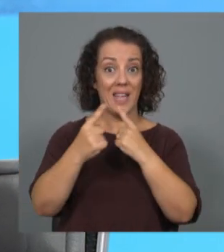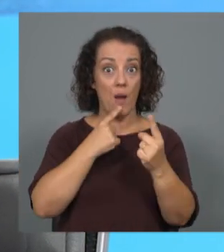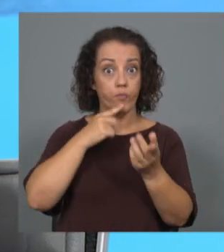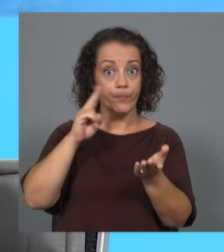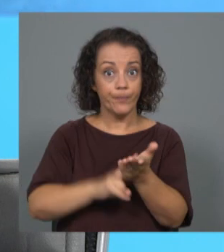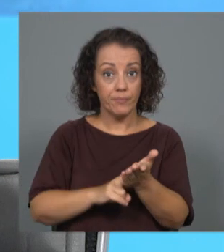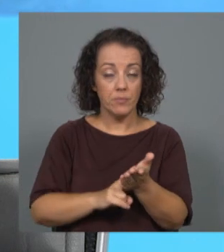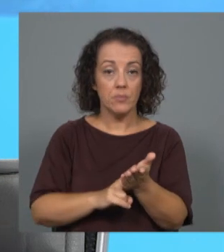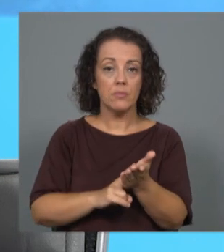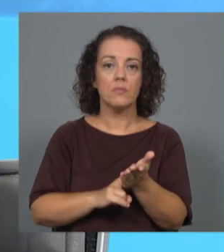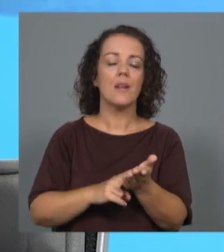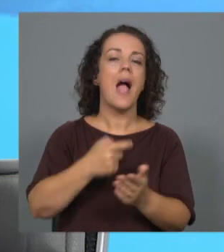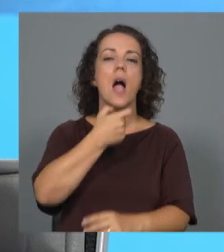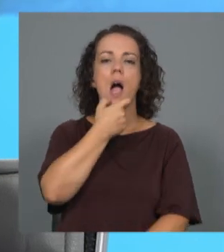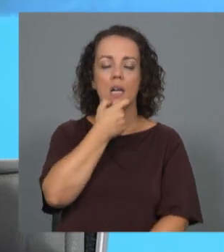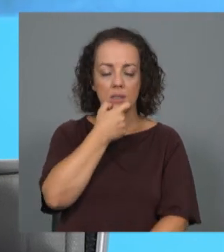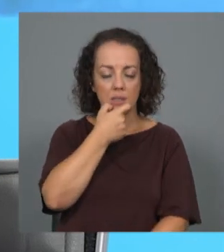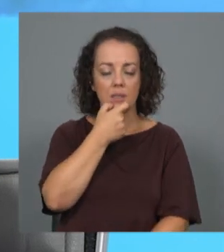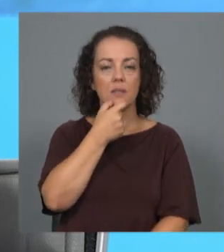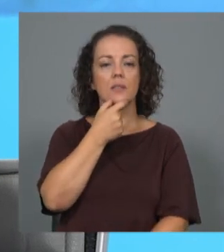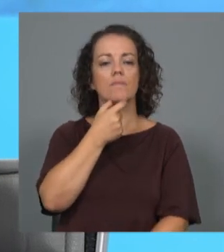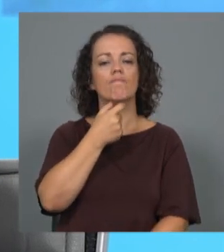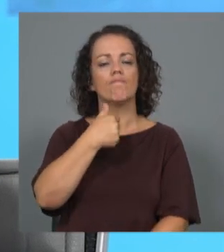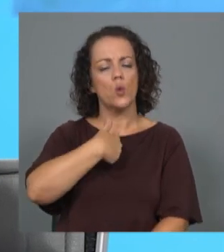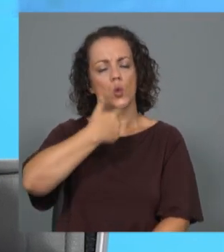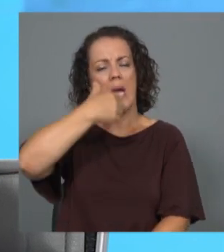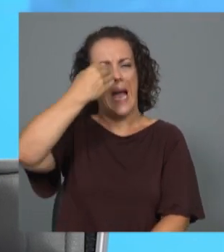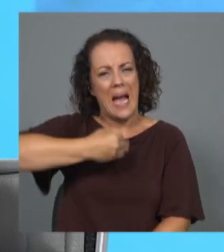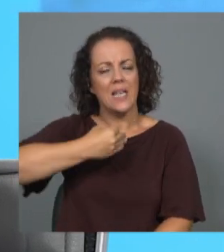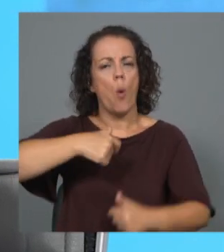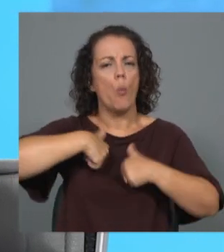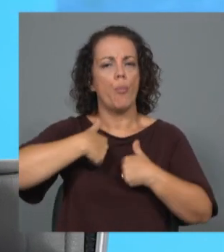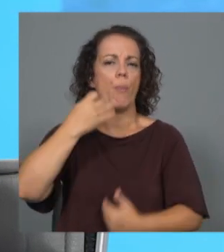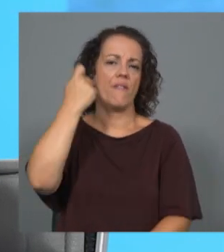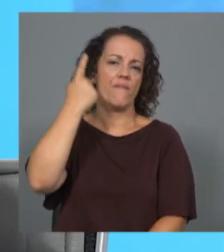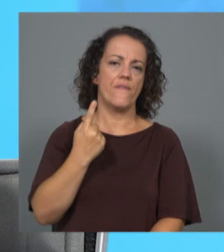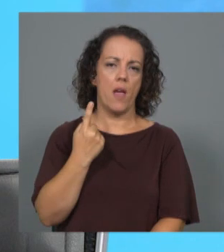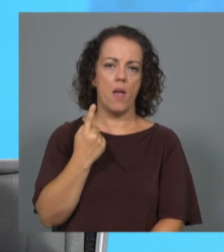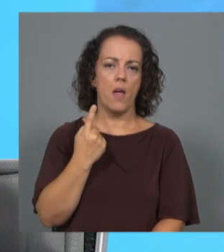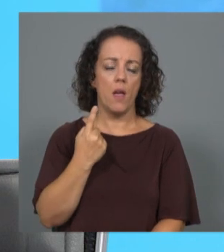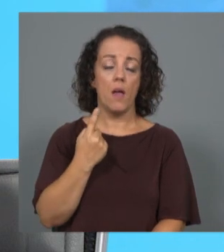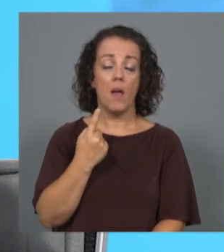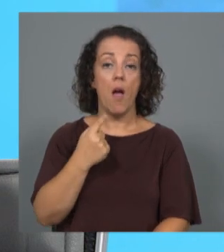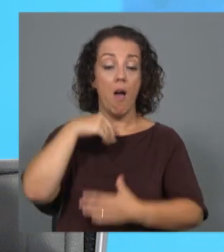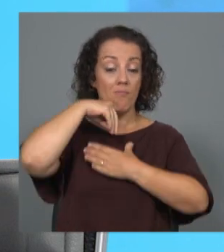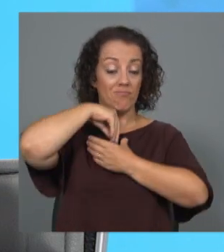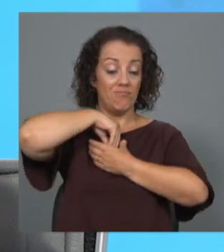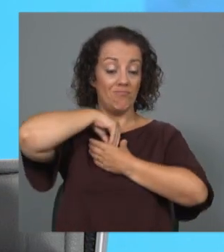partir para o diálogo se nós estamos verdadeiramente convictos da nossa fé. O diálogo não é